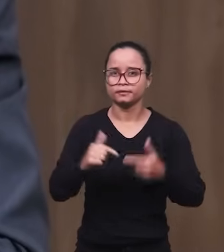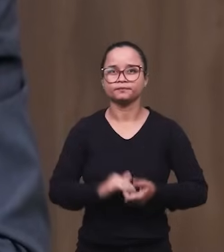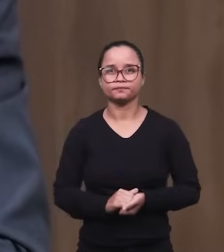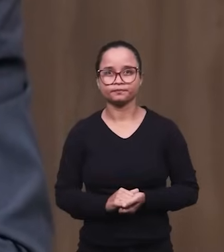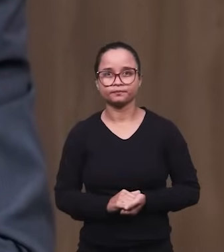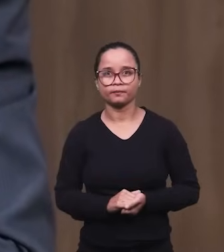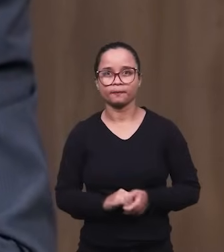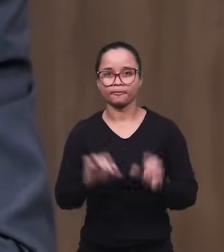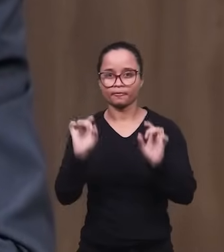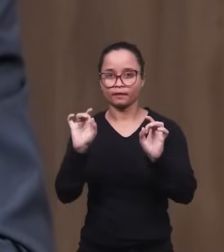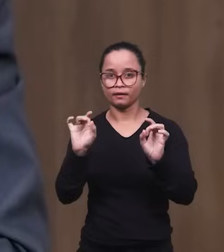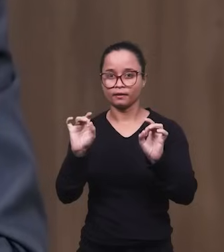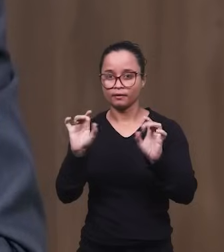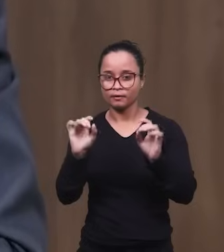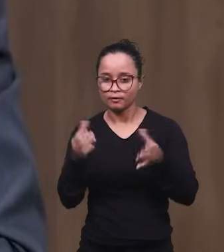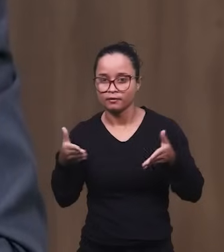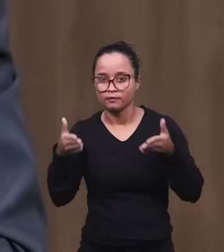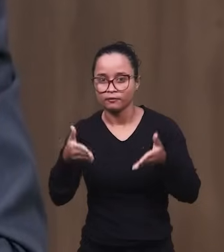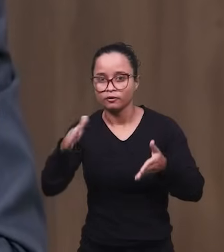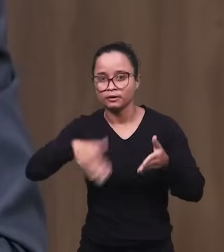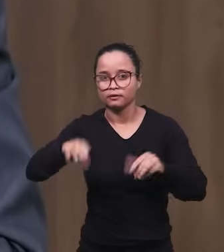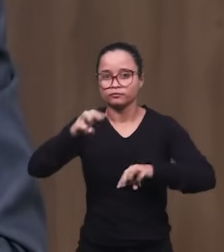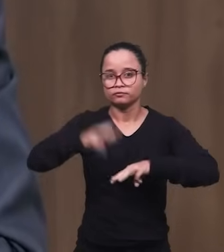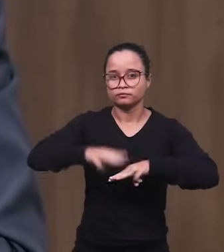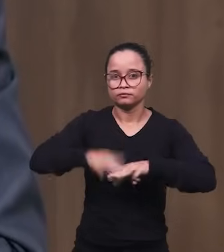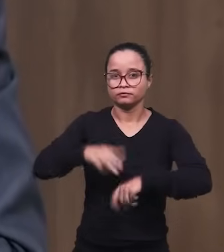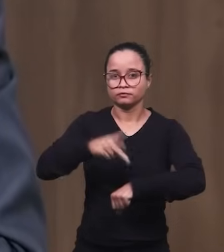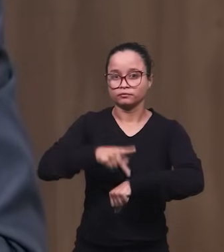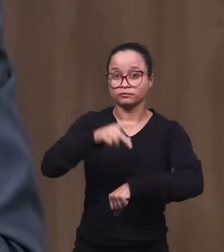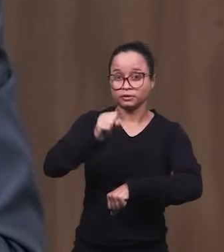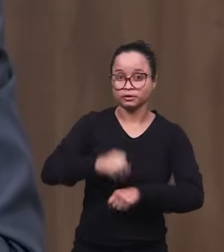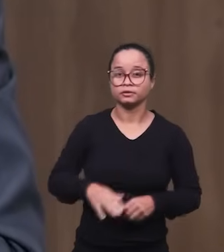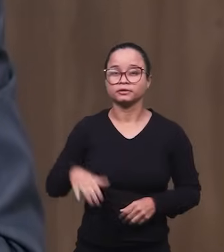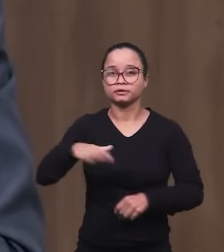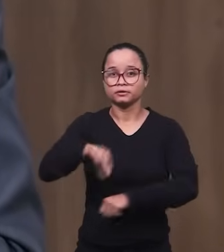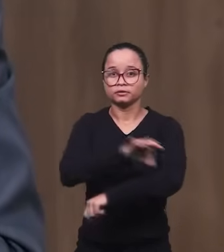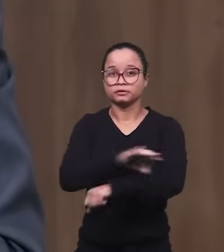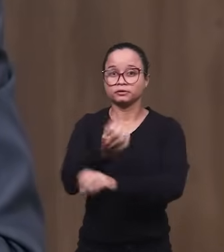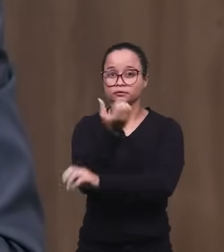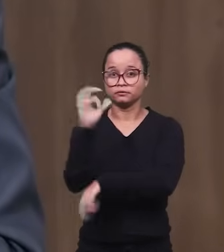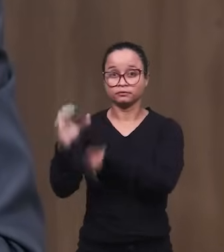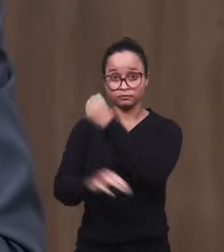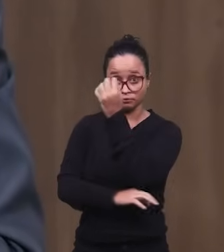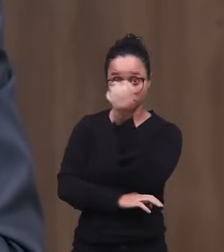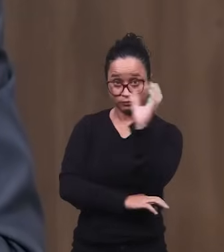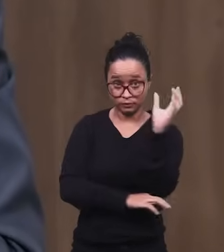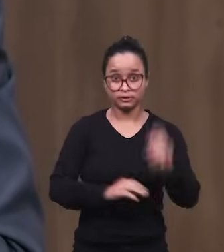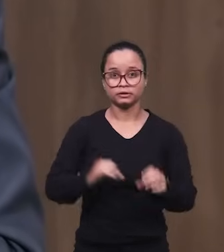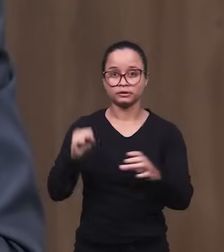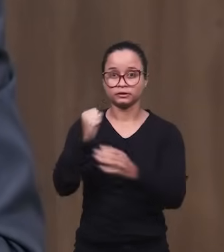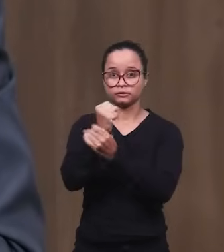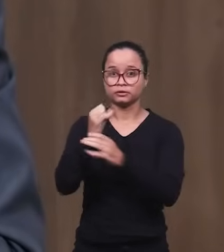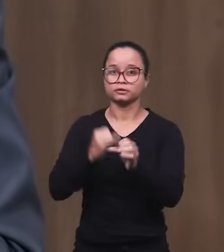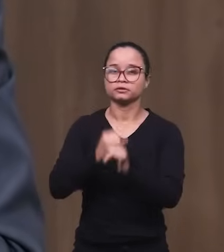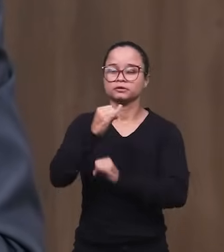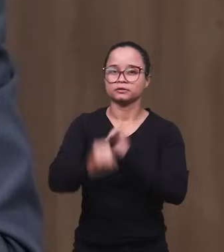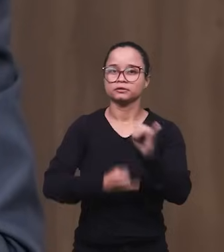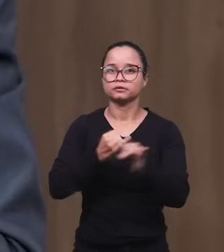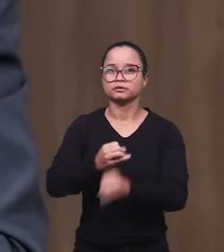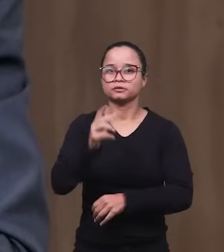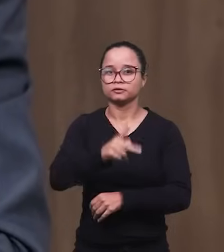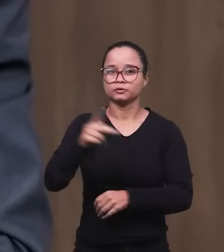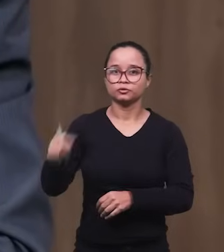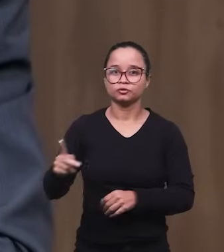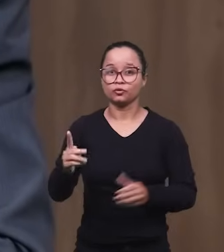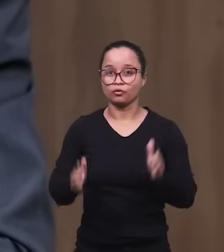trabalho, é especialista em matemática, tem pós-graduação em engenharia ambiental e segurança cibernética, também é professor